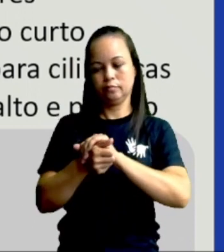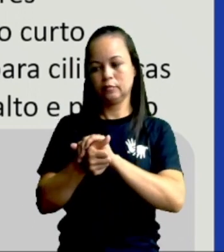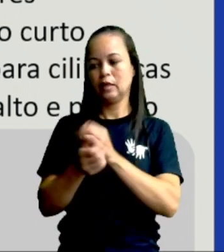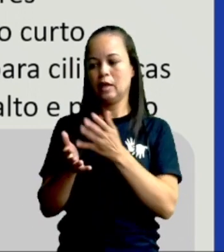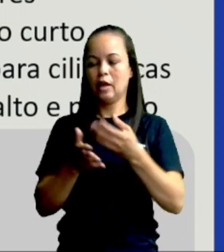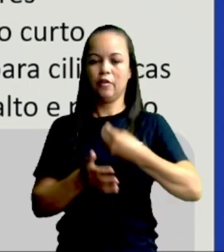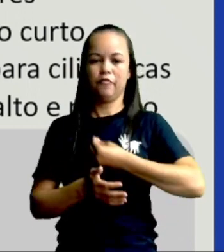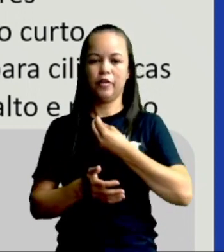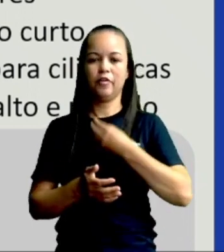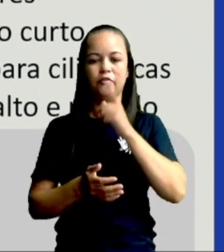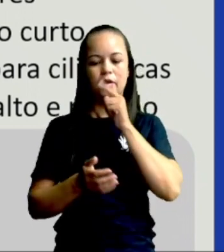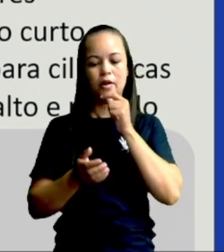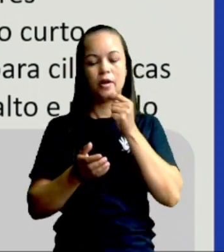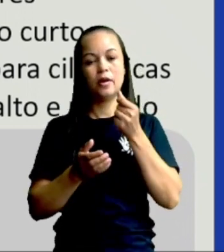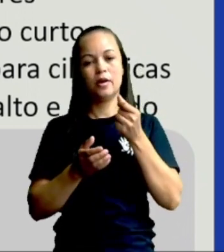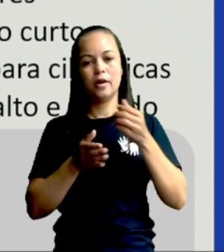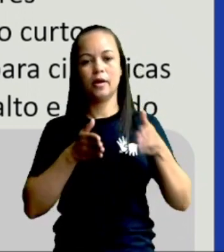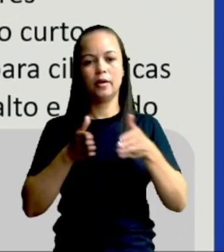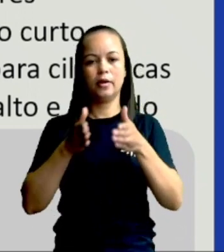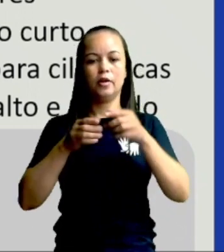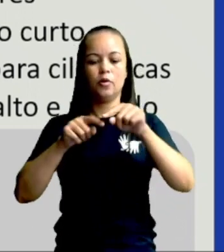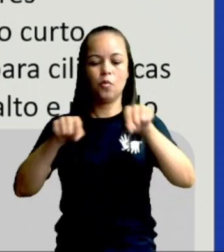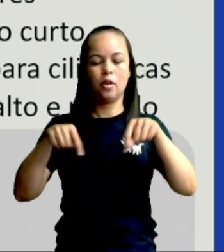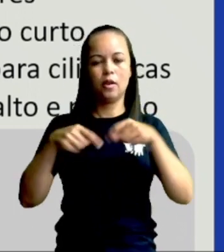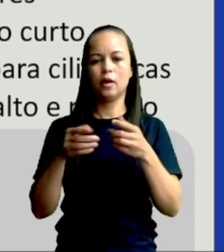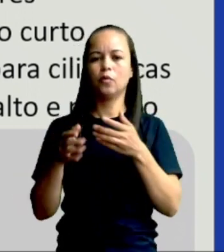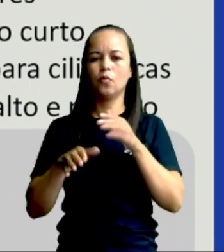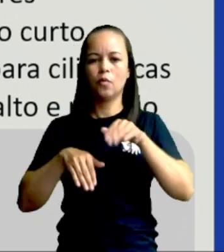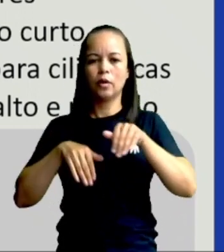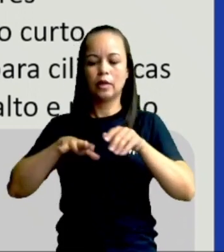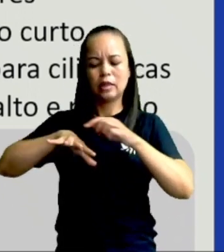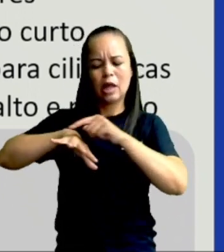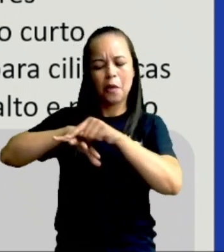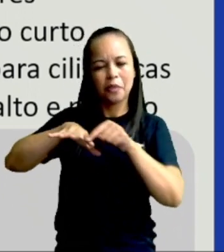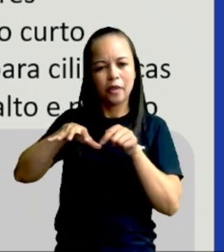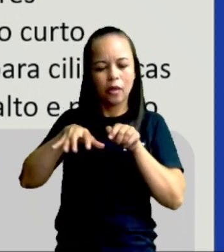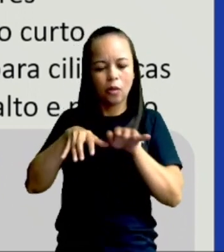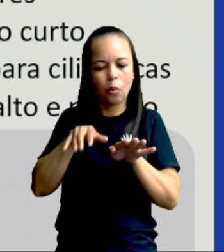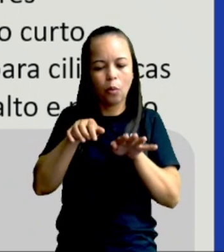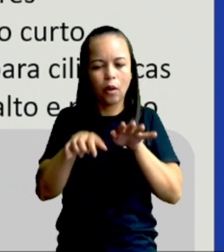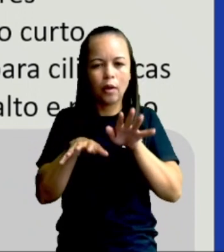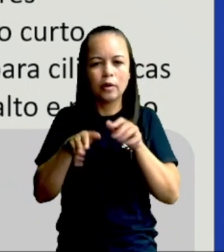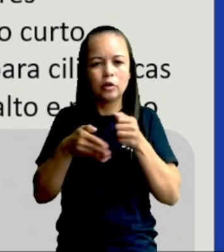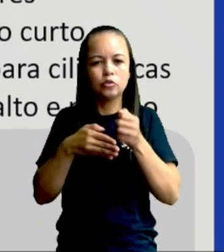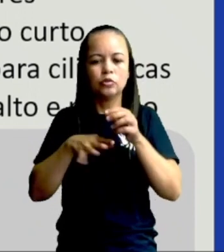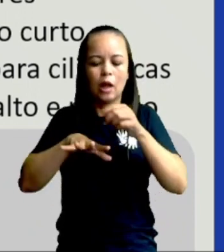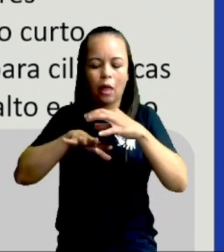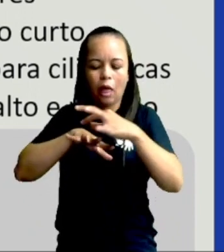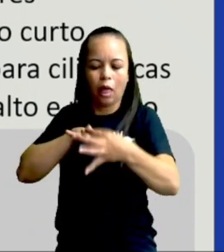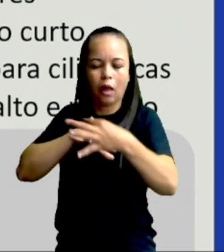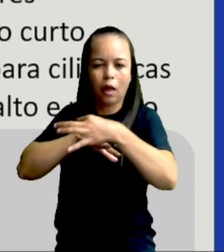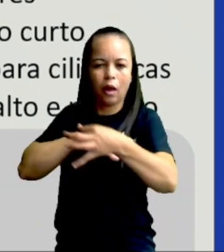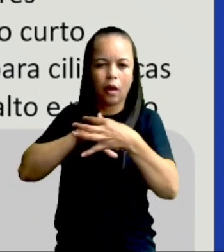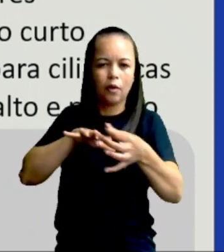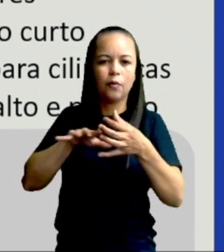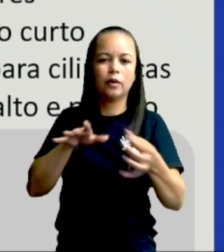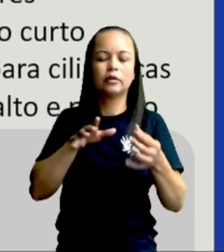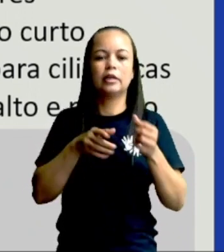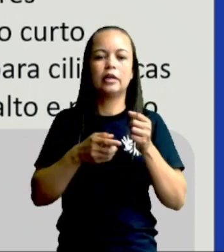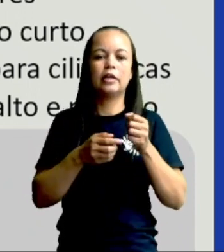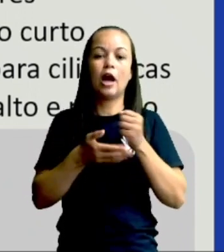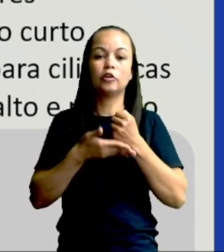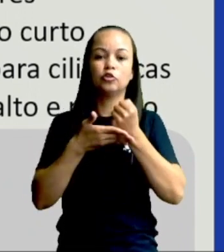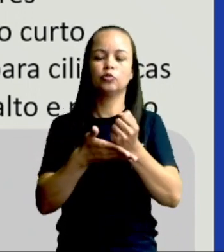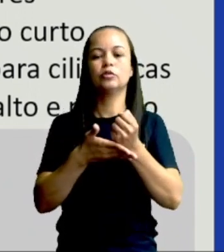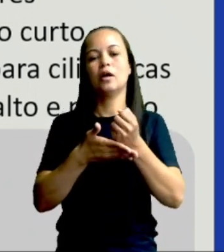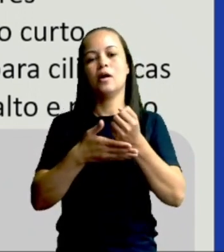tem entre seus dedos membranas que ajudam a natação, além de unhas pontiagudas que ajudam a subir nas pedras. Tem